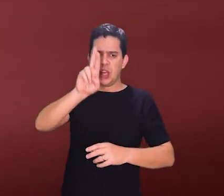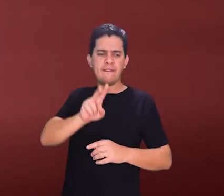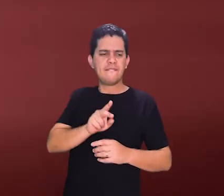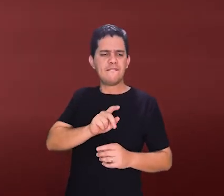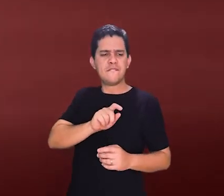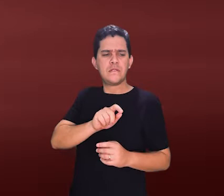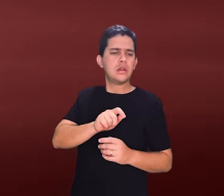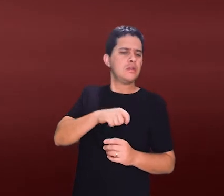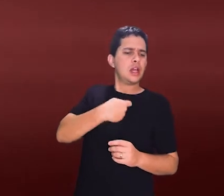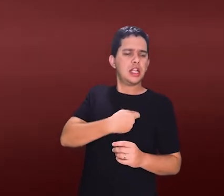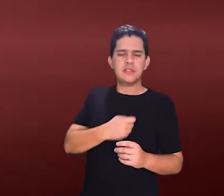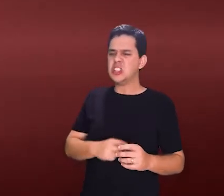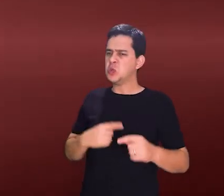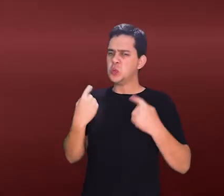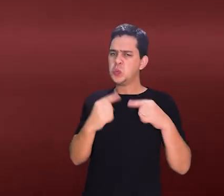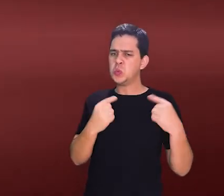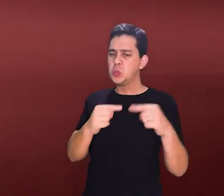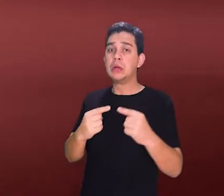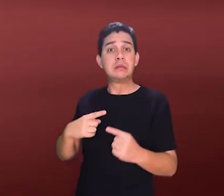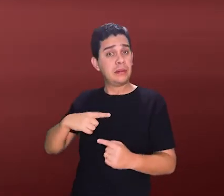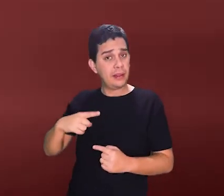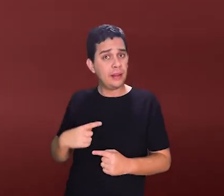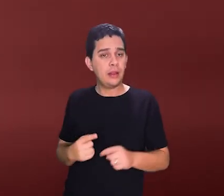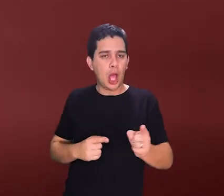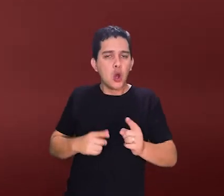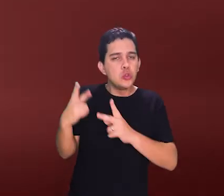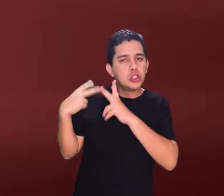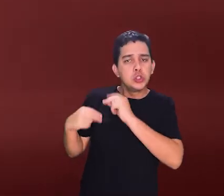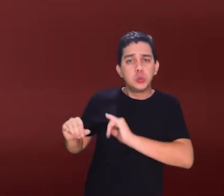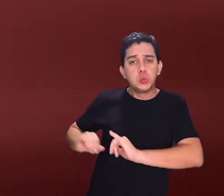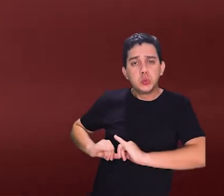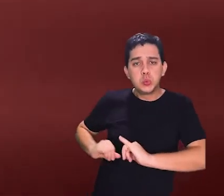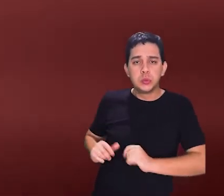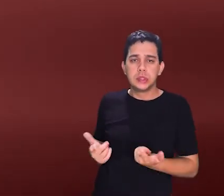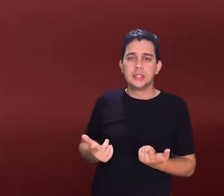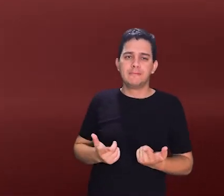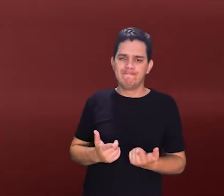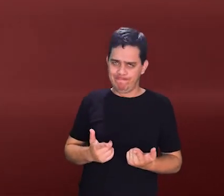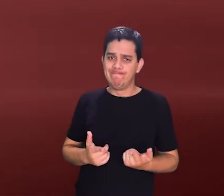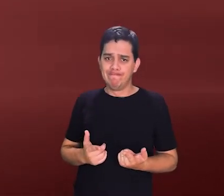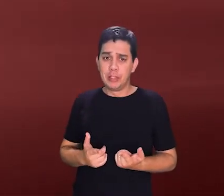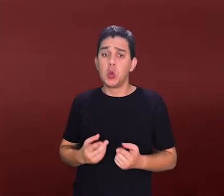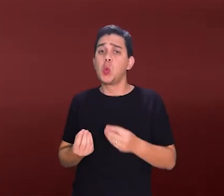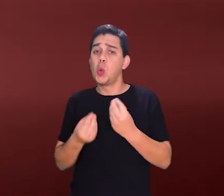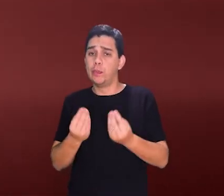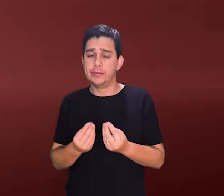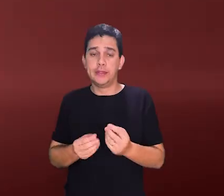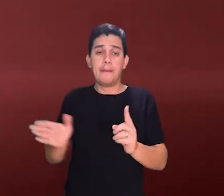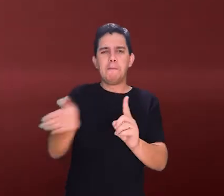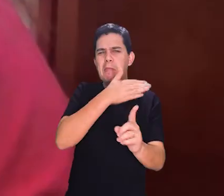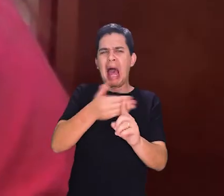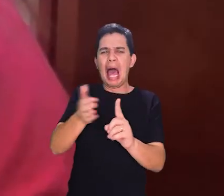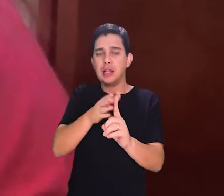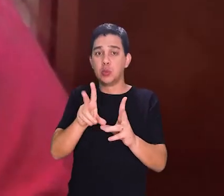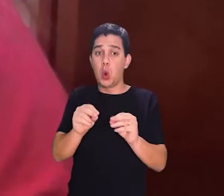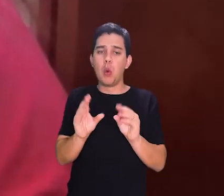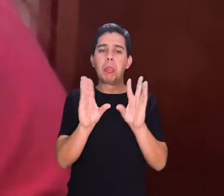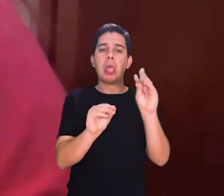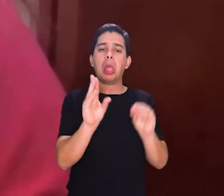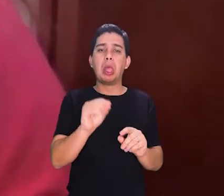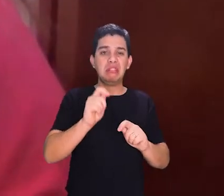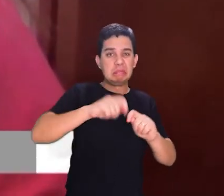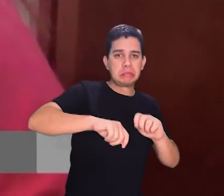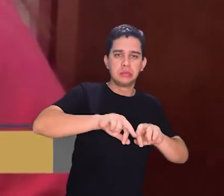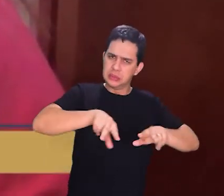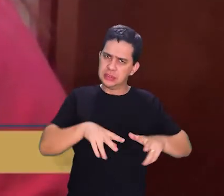que cumprem medidas socioeducativas nas unidades da capital, como a prática de maus tratos, de tortura, de abusos sexuais. E